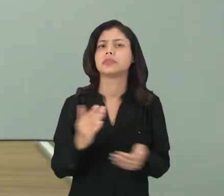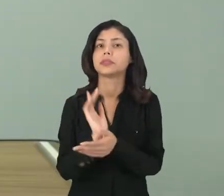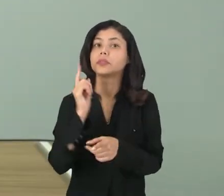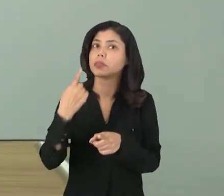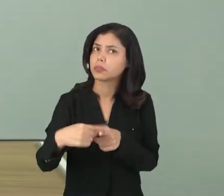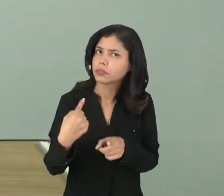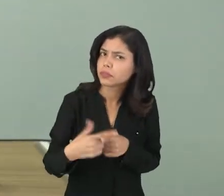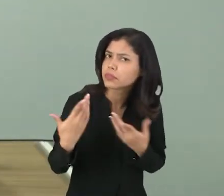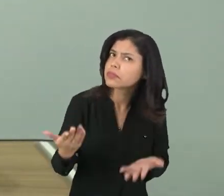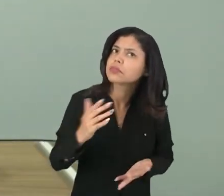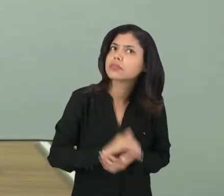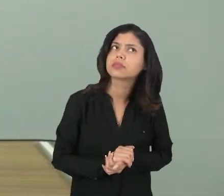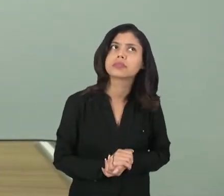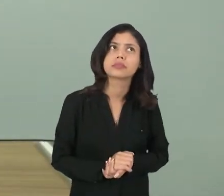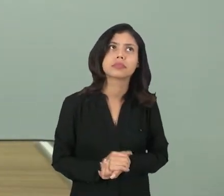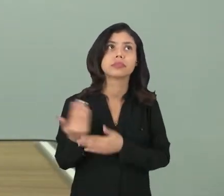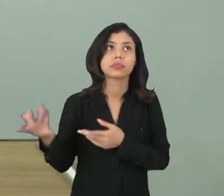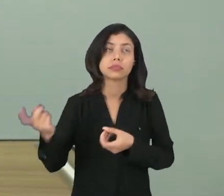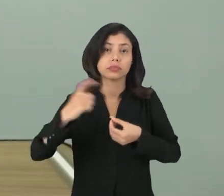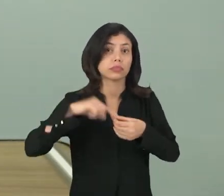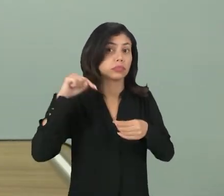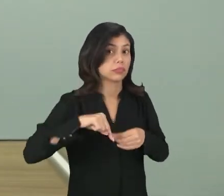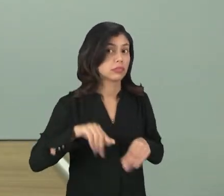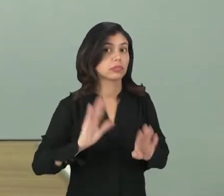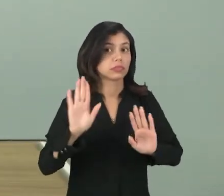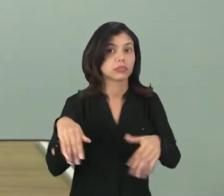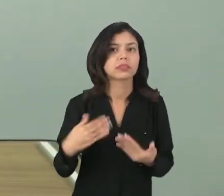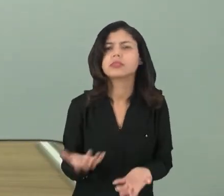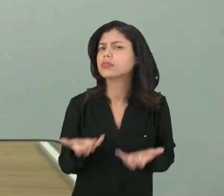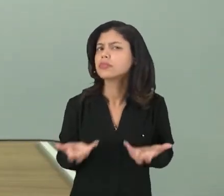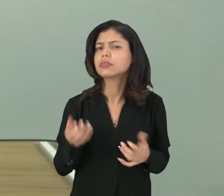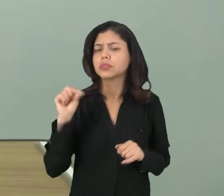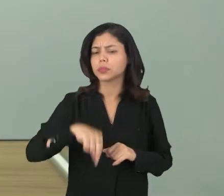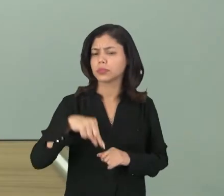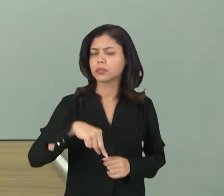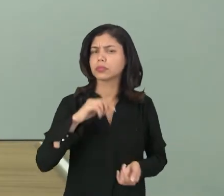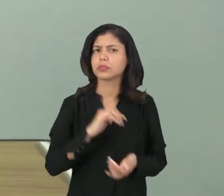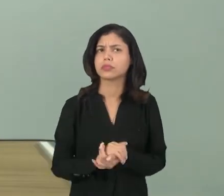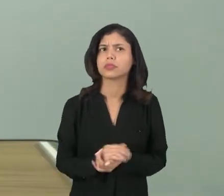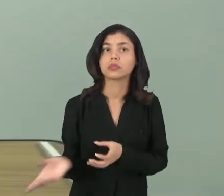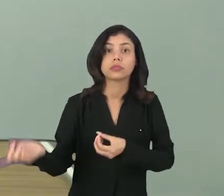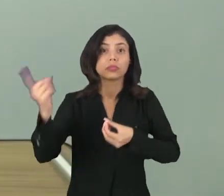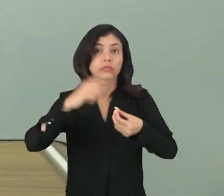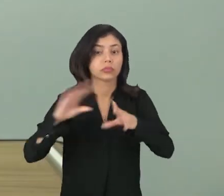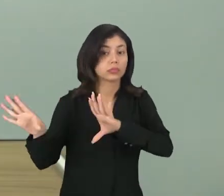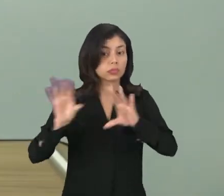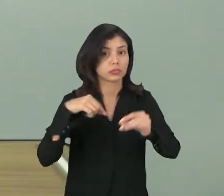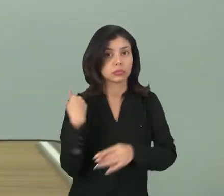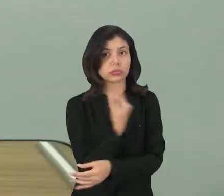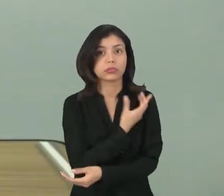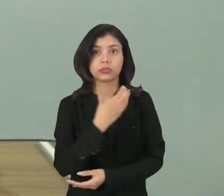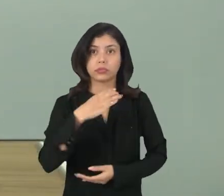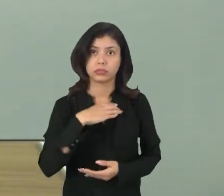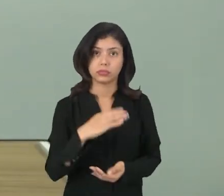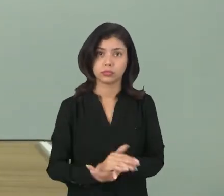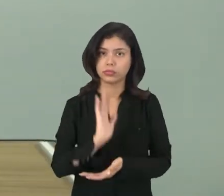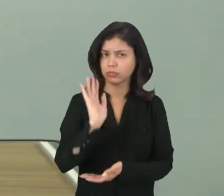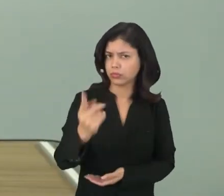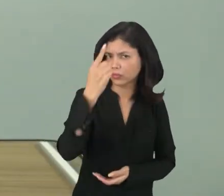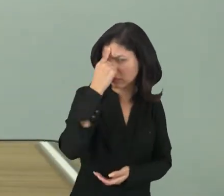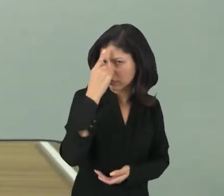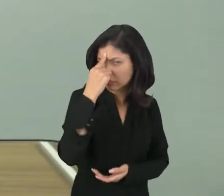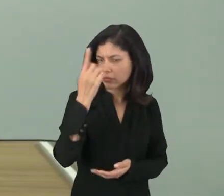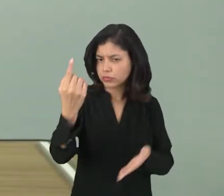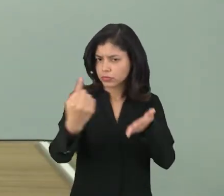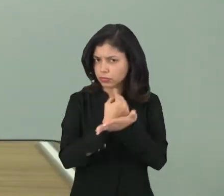por que será que eles vieram para cá? O que eles queriam aqui? O que os trouxeram para a nossa cidade? Você já parou para